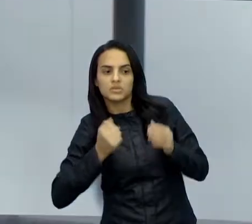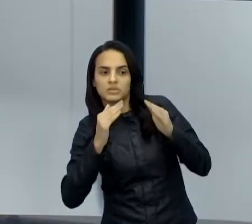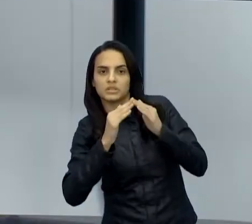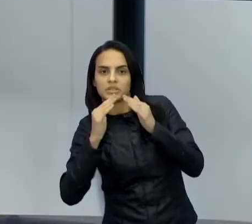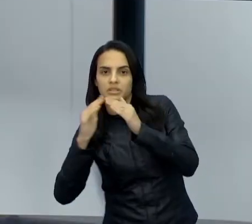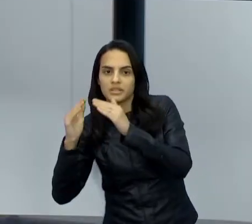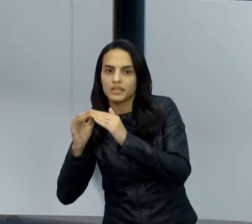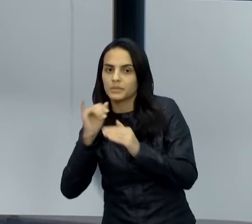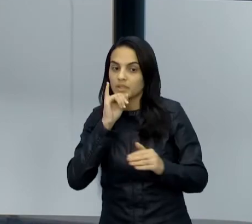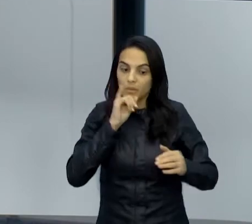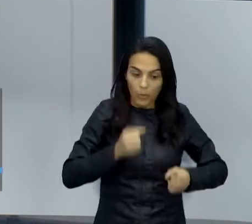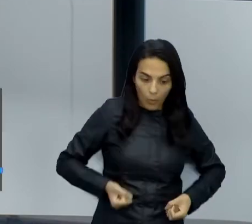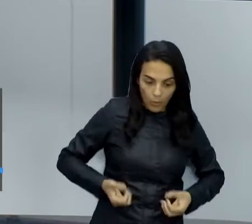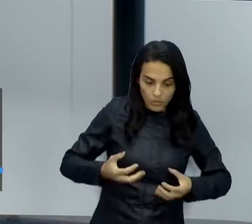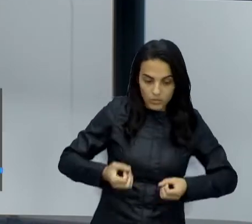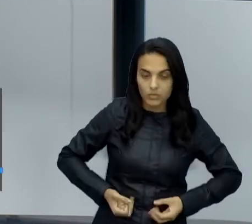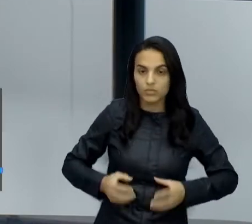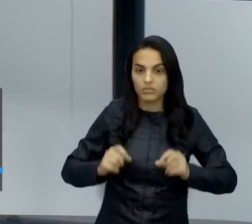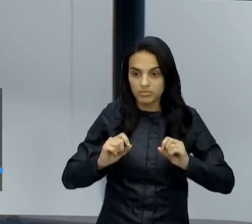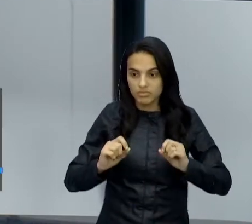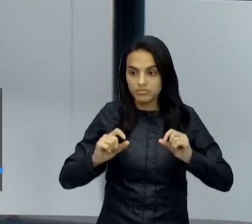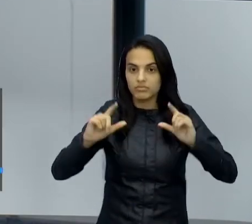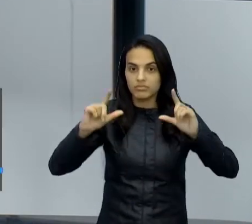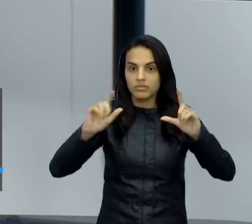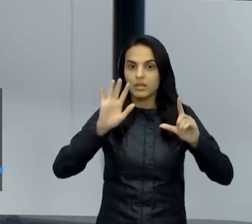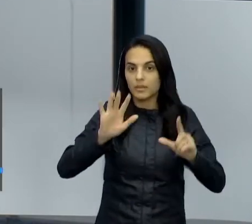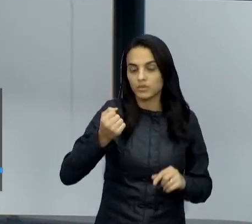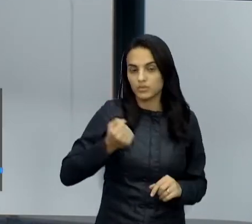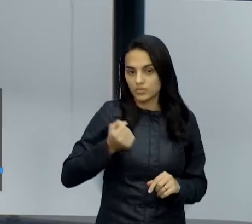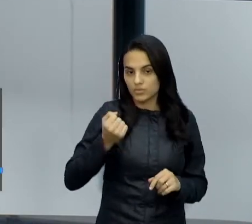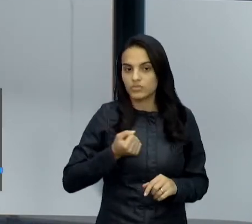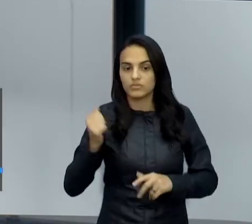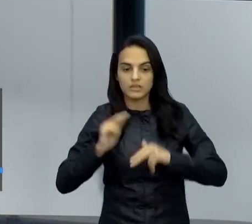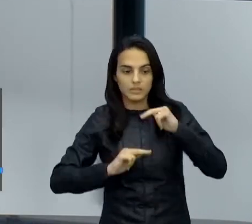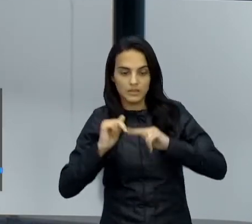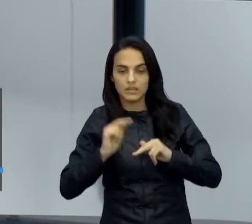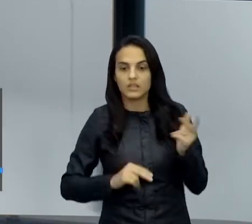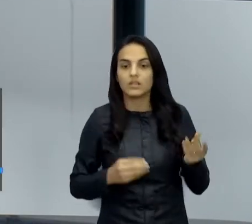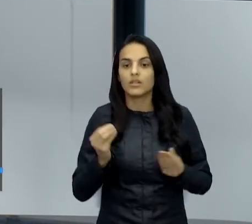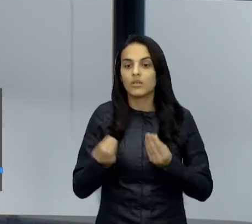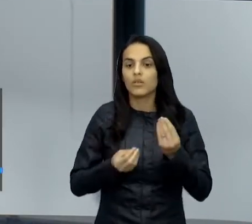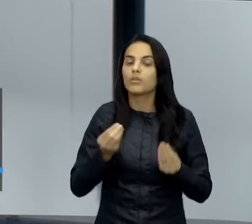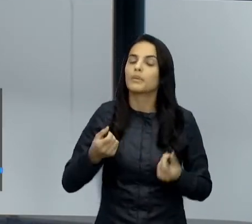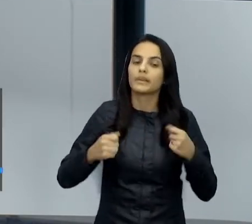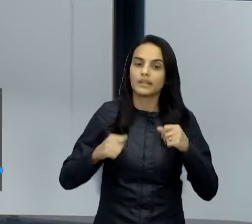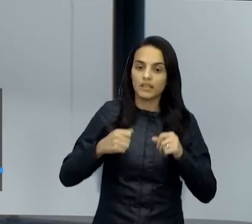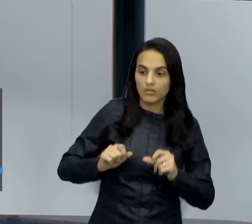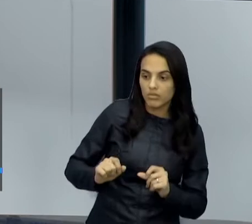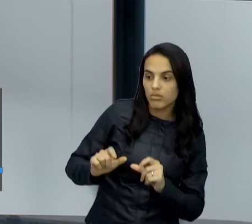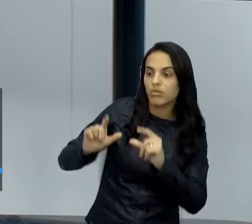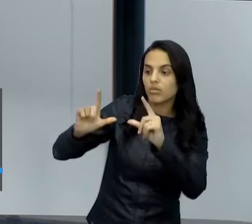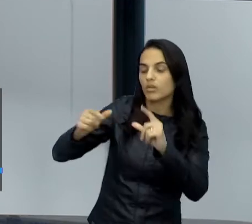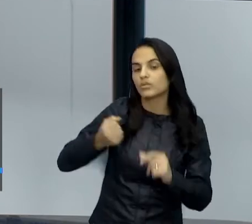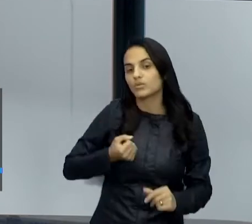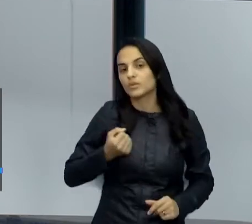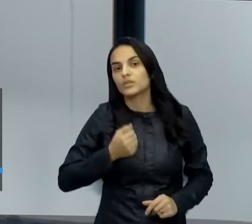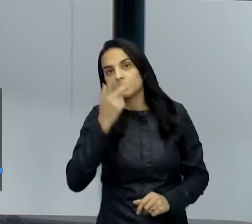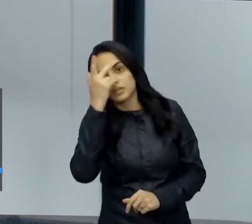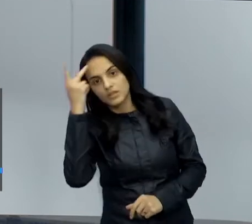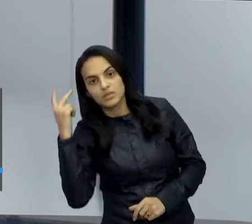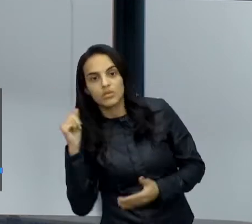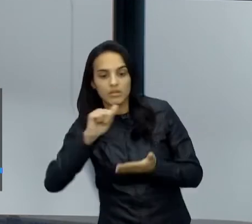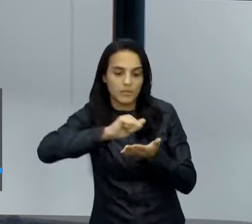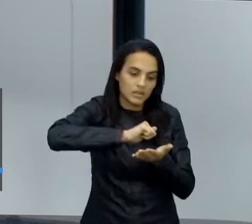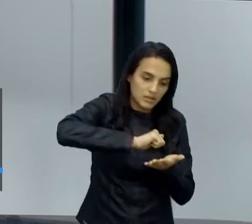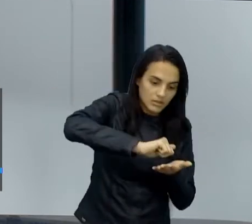esse consumo e você não aumentou o número de aparelhos nem nada disso, então tem que aumentar o número de pessoas tomando banho, passando